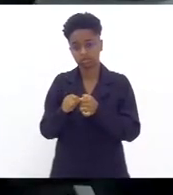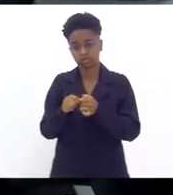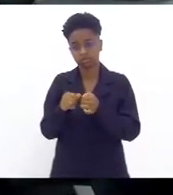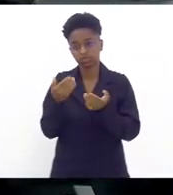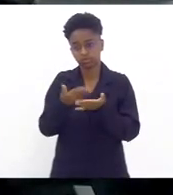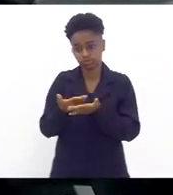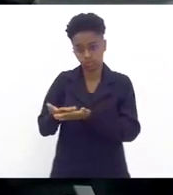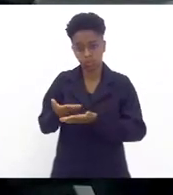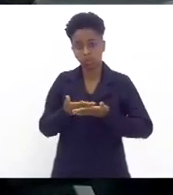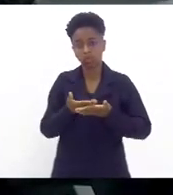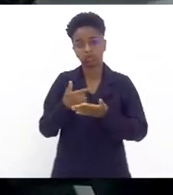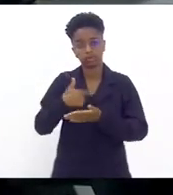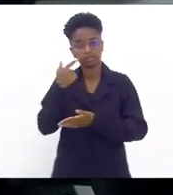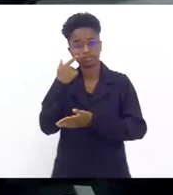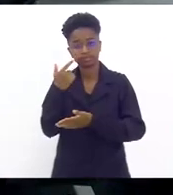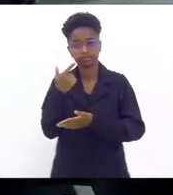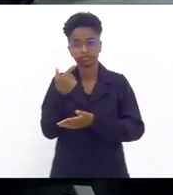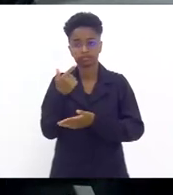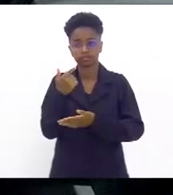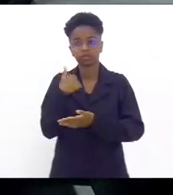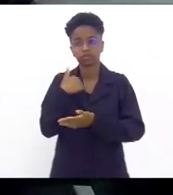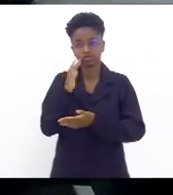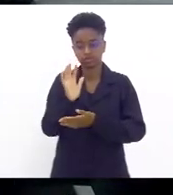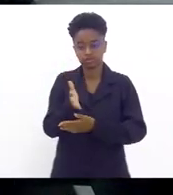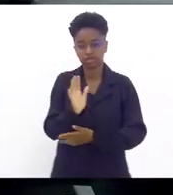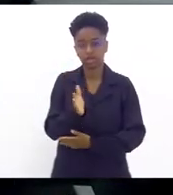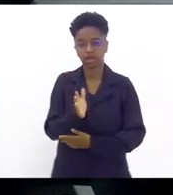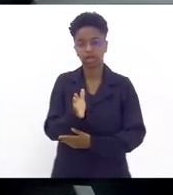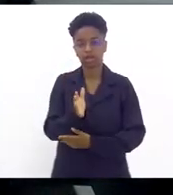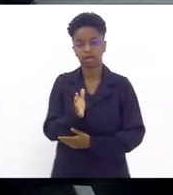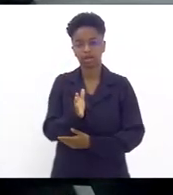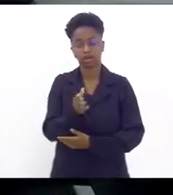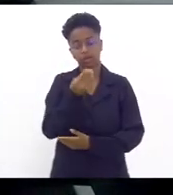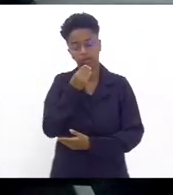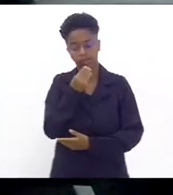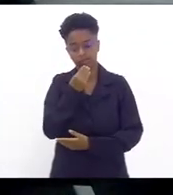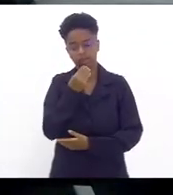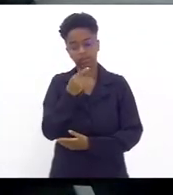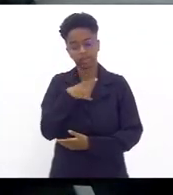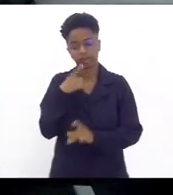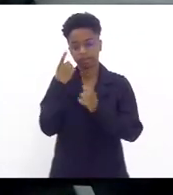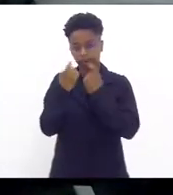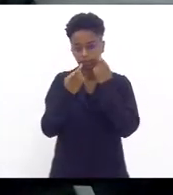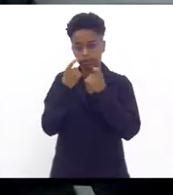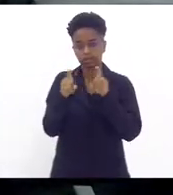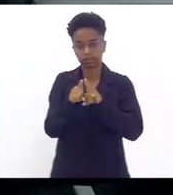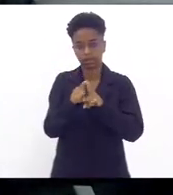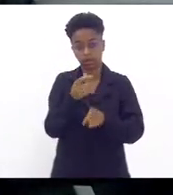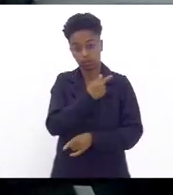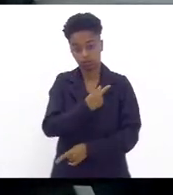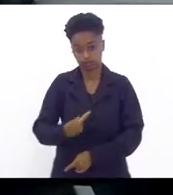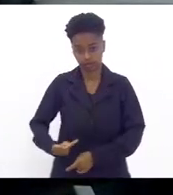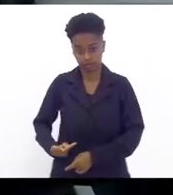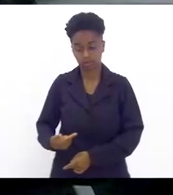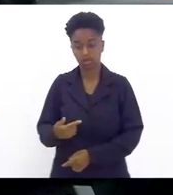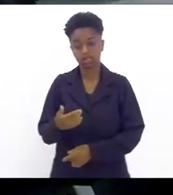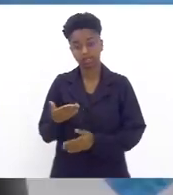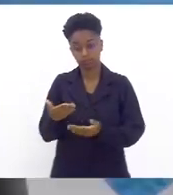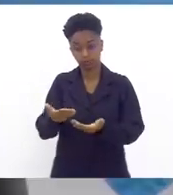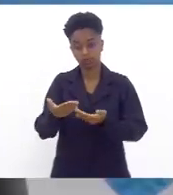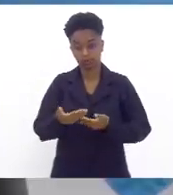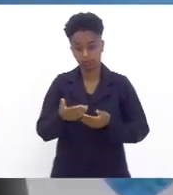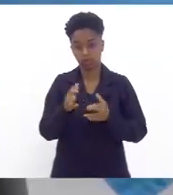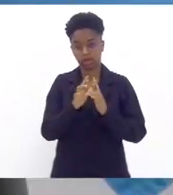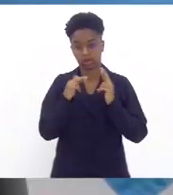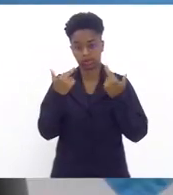um estudo então isso tudo Eu já tive eh obviamente foi até uma preocupação do governador ele convocou essa